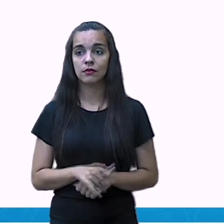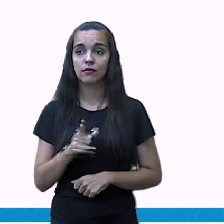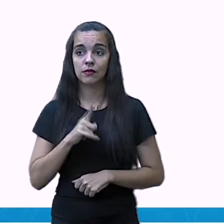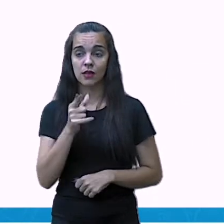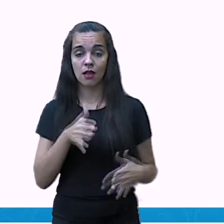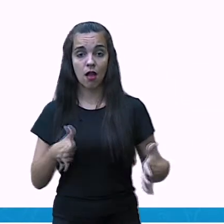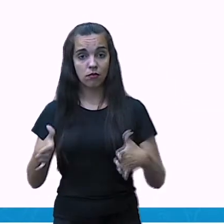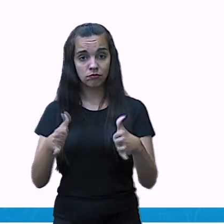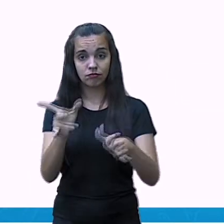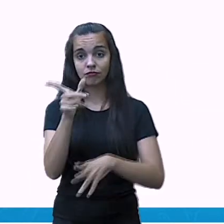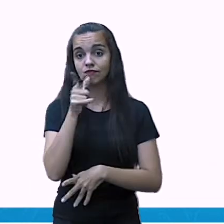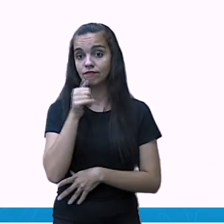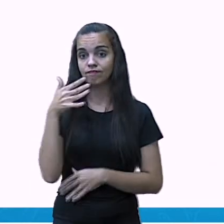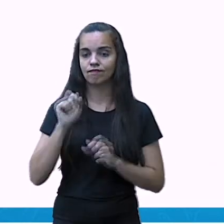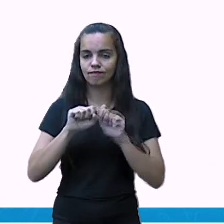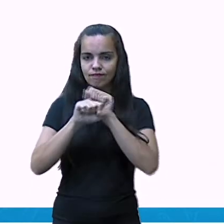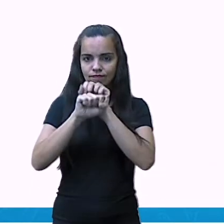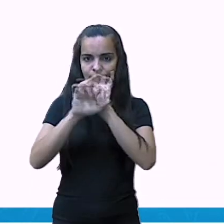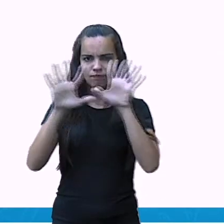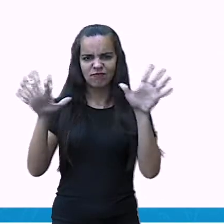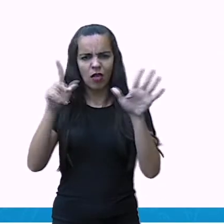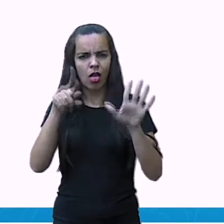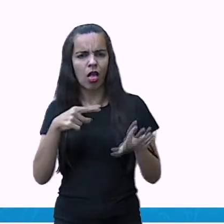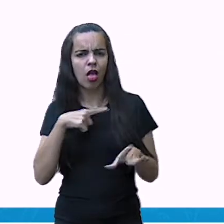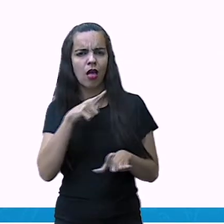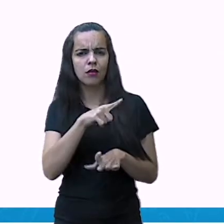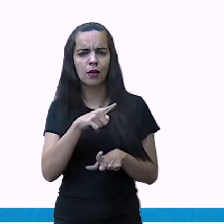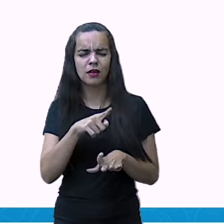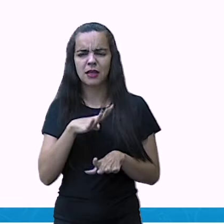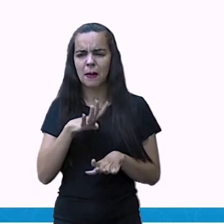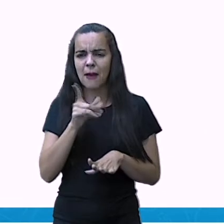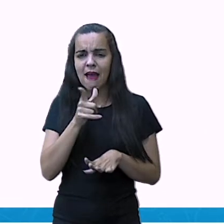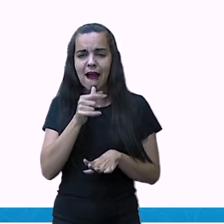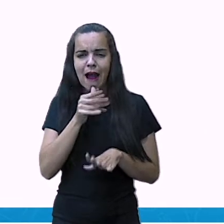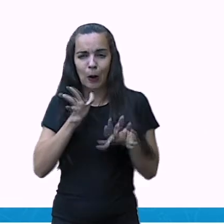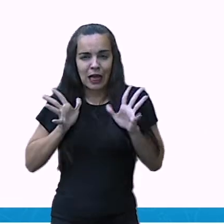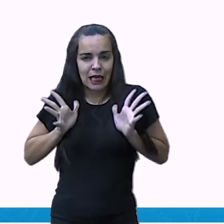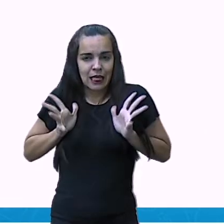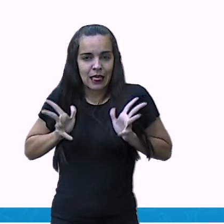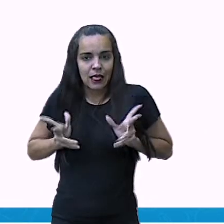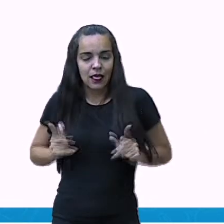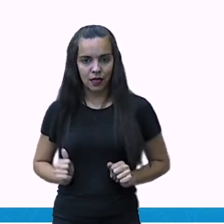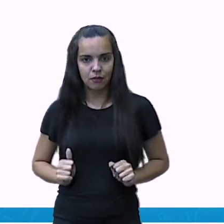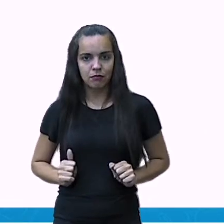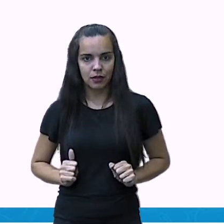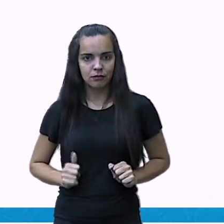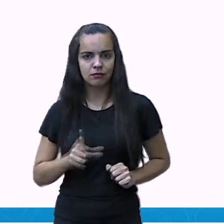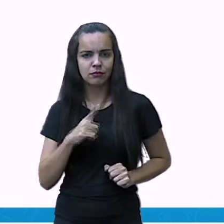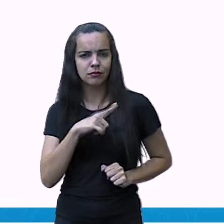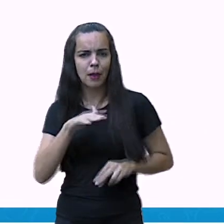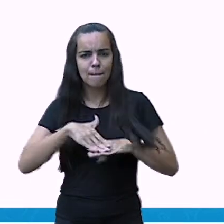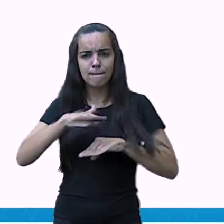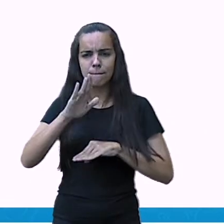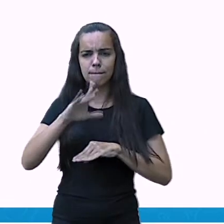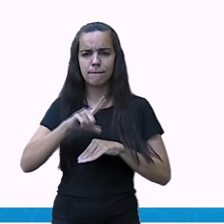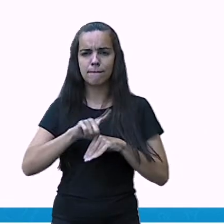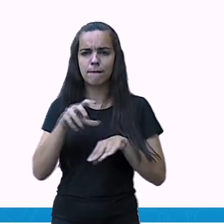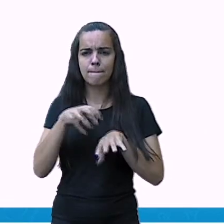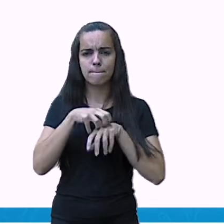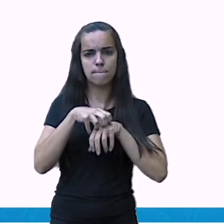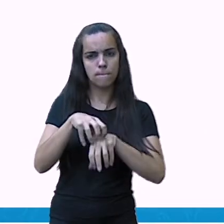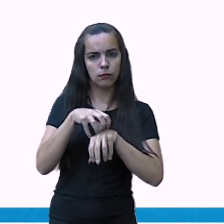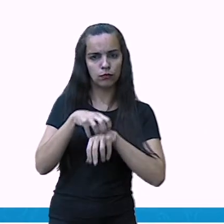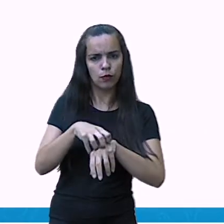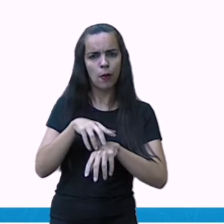Rios de águas claras são o tipo considerado mais puro e com maior potencial turístico.